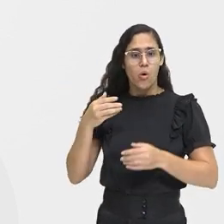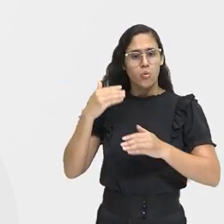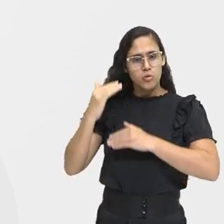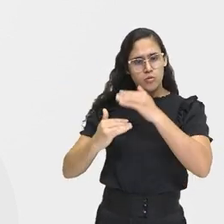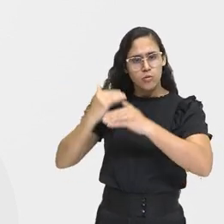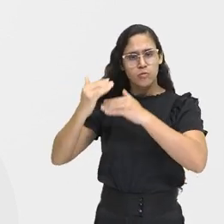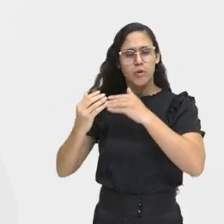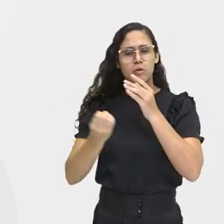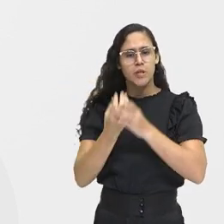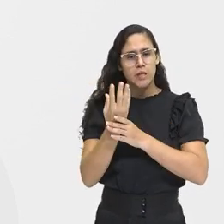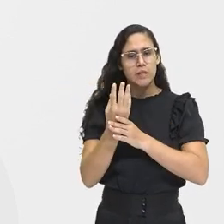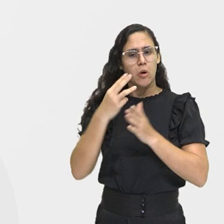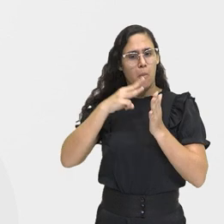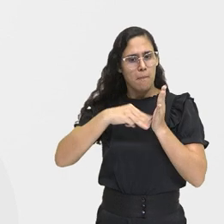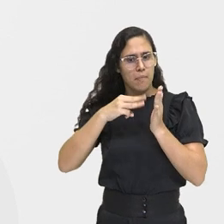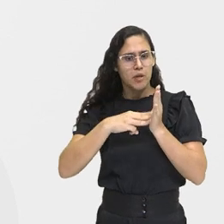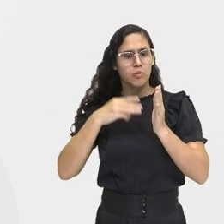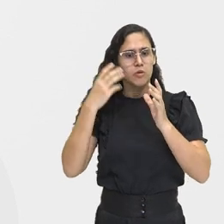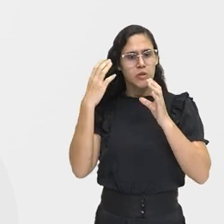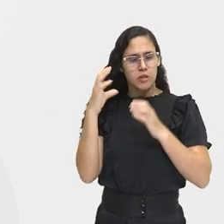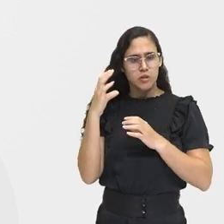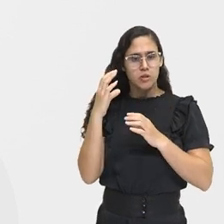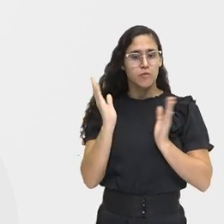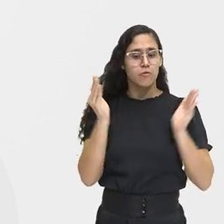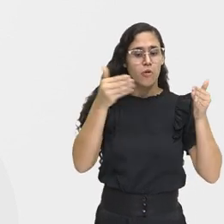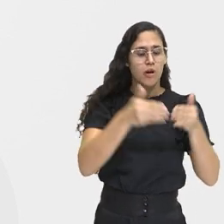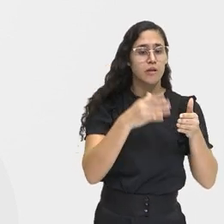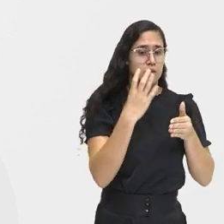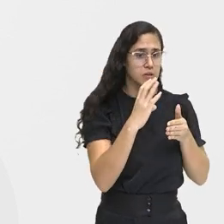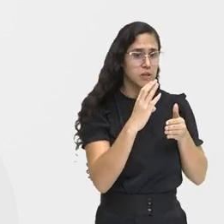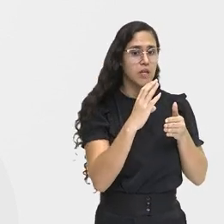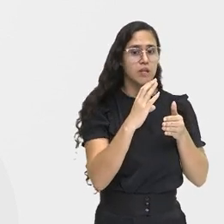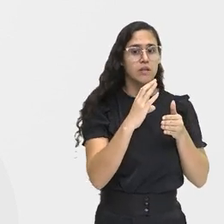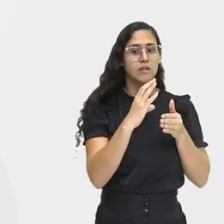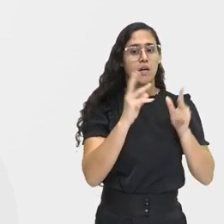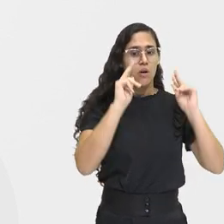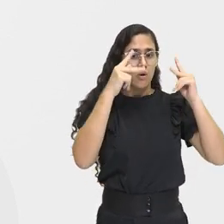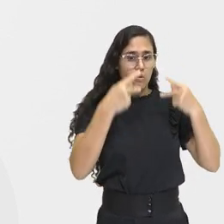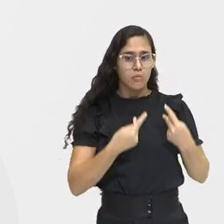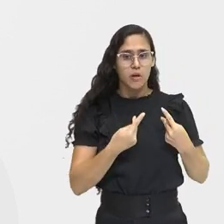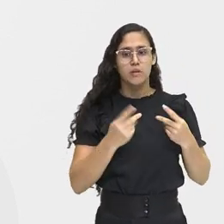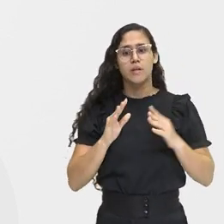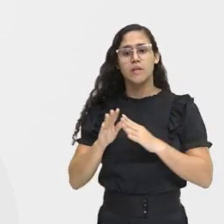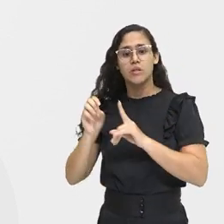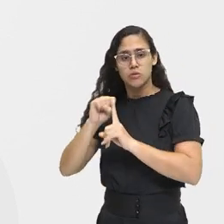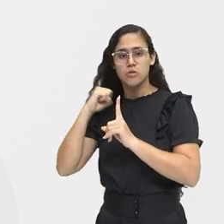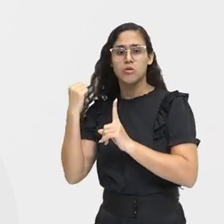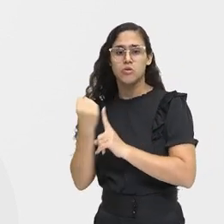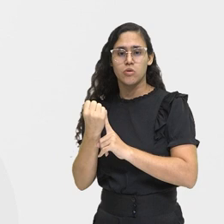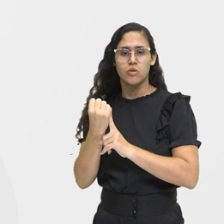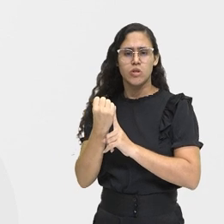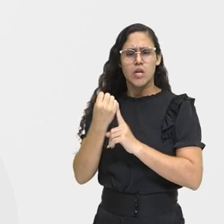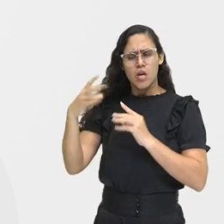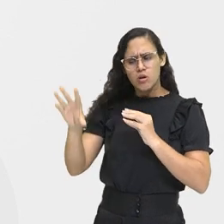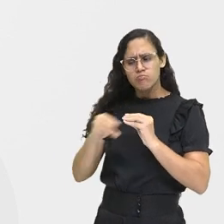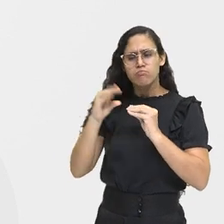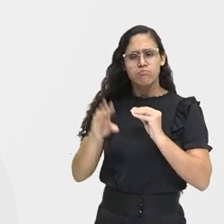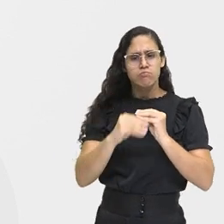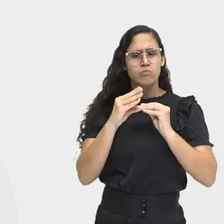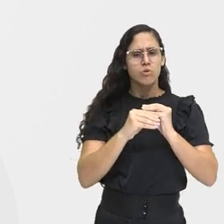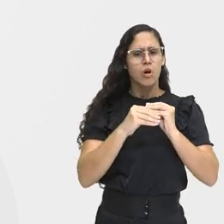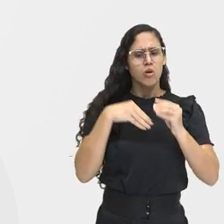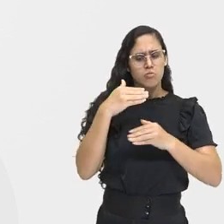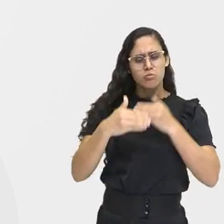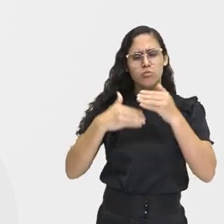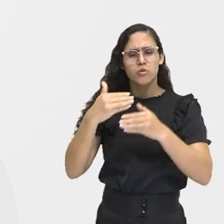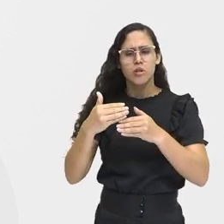método científico, sobretudo na área de ciências humanas e sociais aplicadas, e suas contribuições no tempo